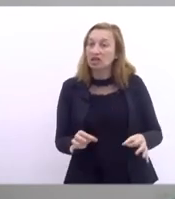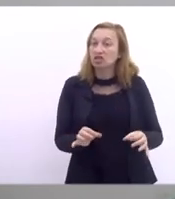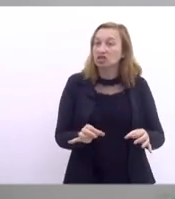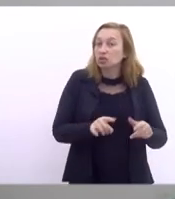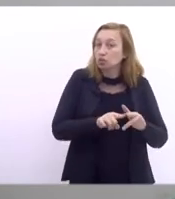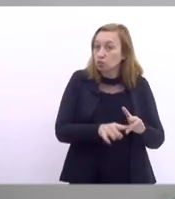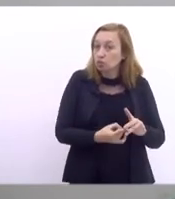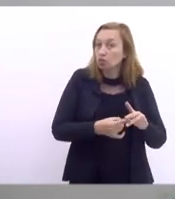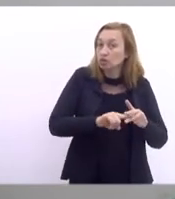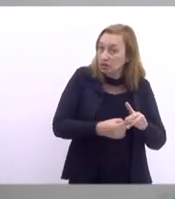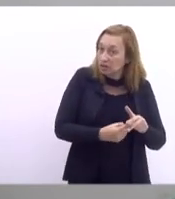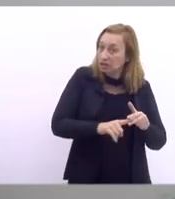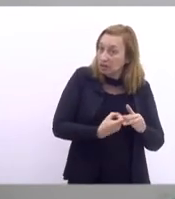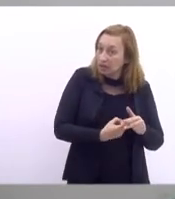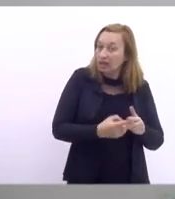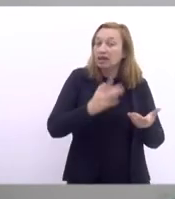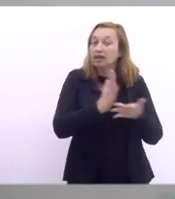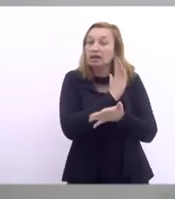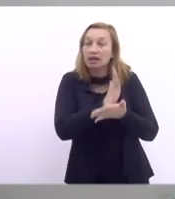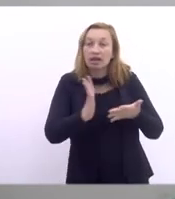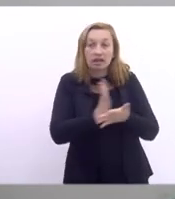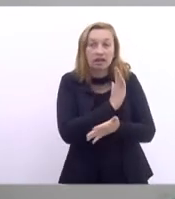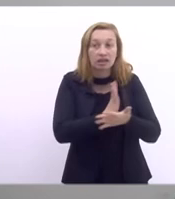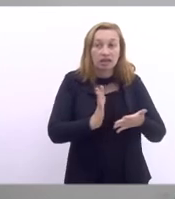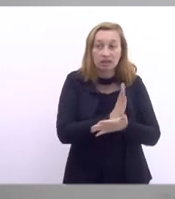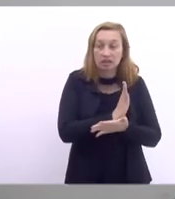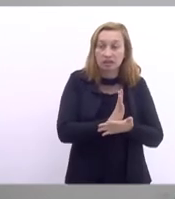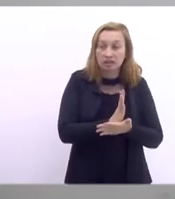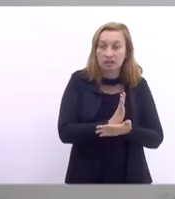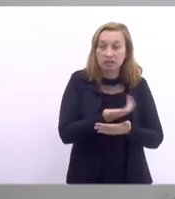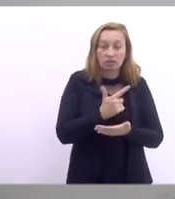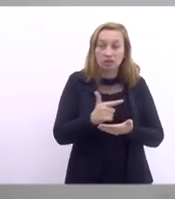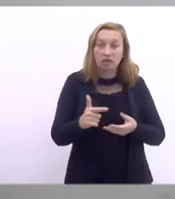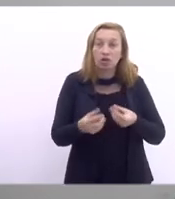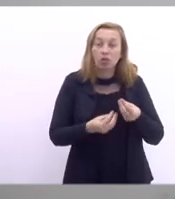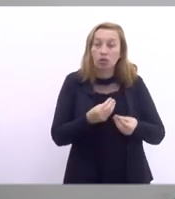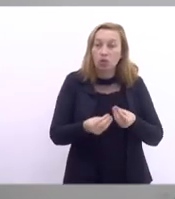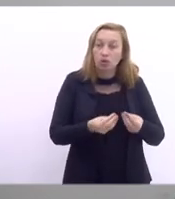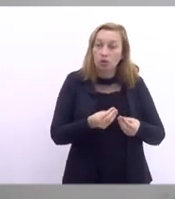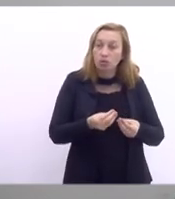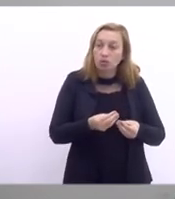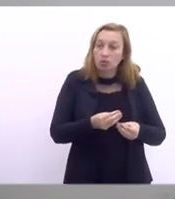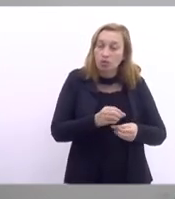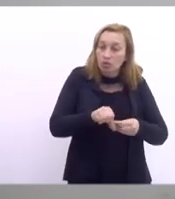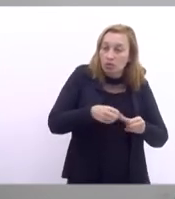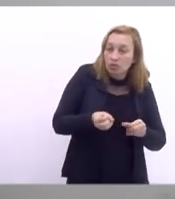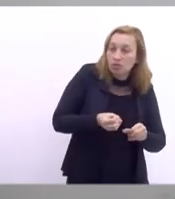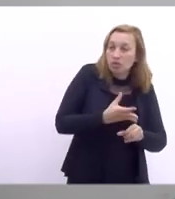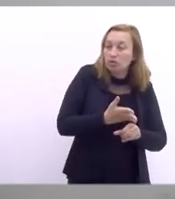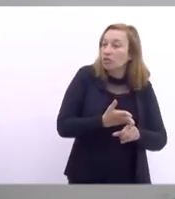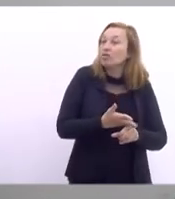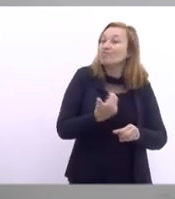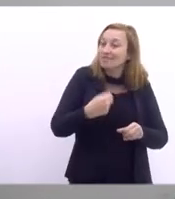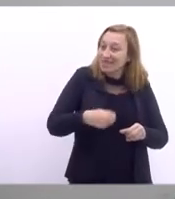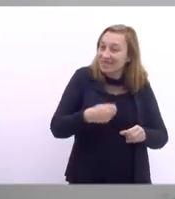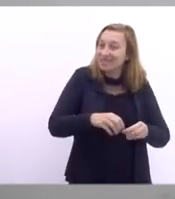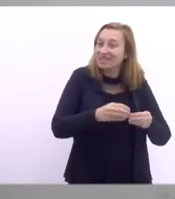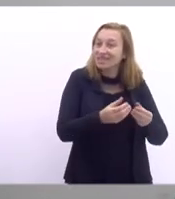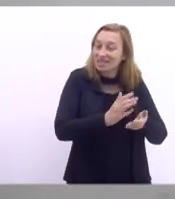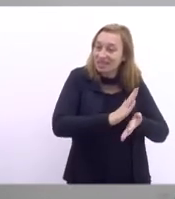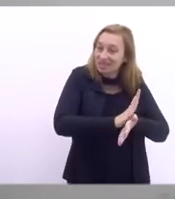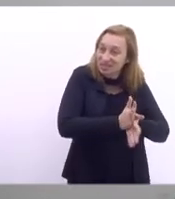isso bom e com muitas vezes não cabe Nem Mais recapeamento tem que recompor o pagamento inteiro porque já